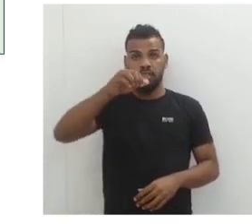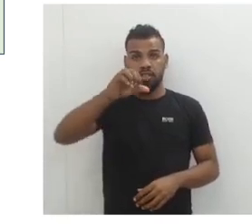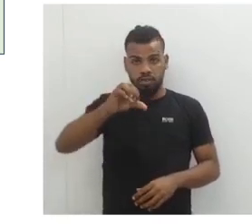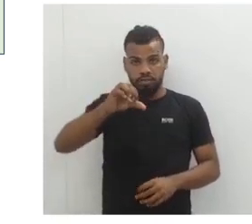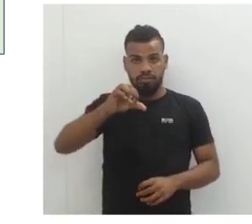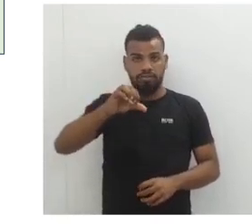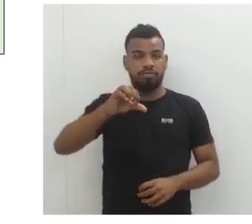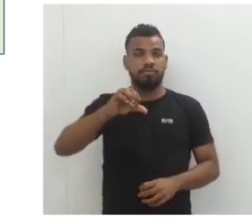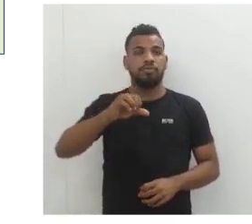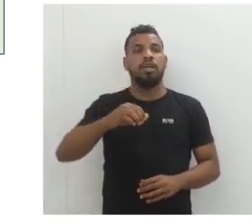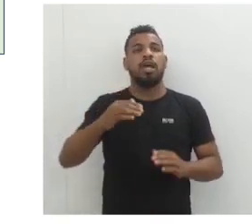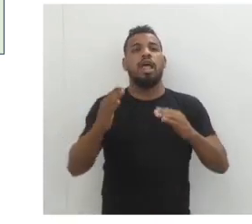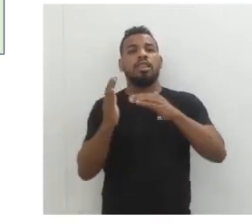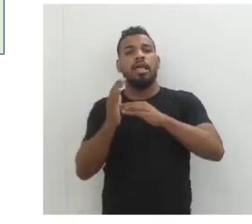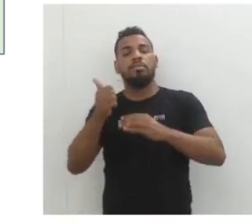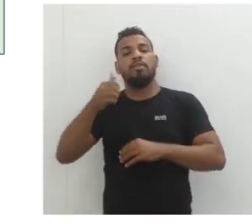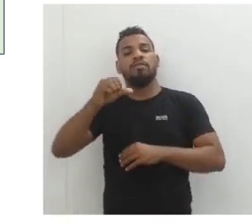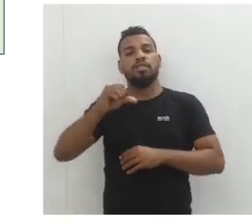1979 até